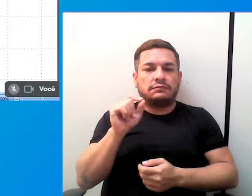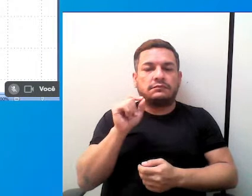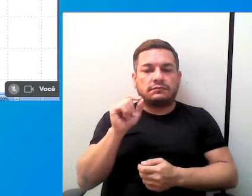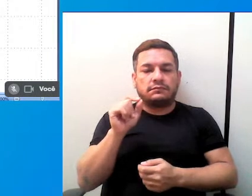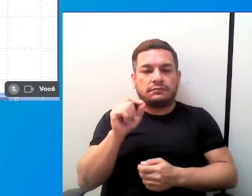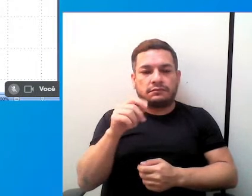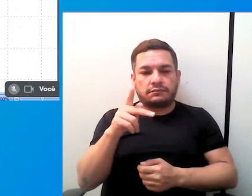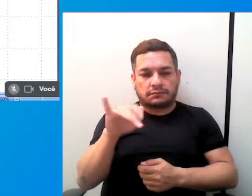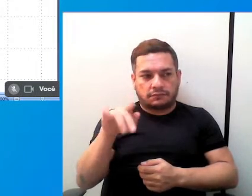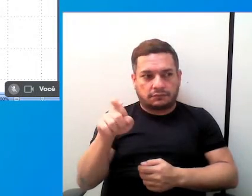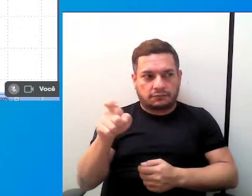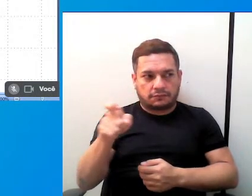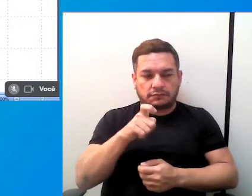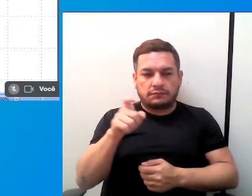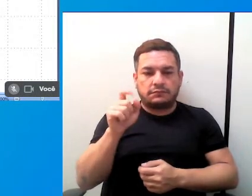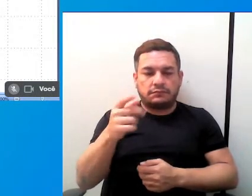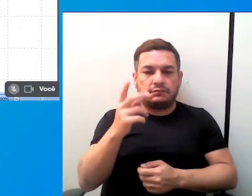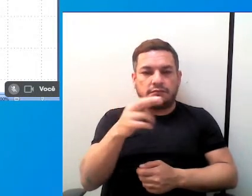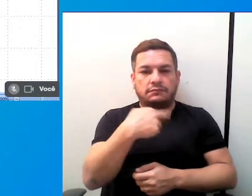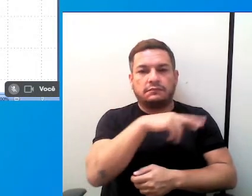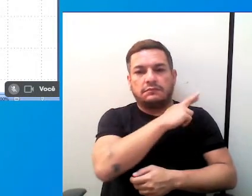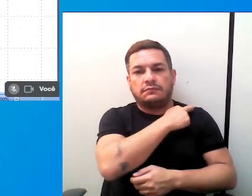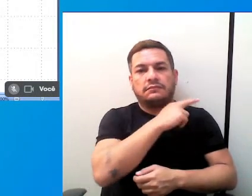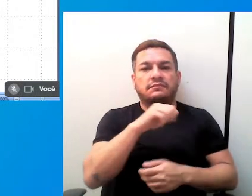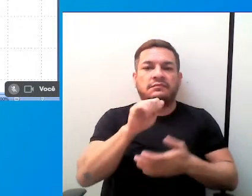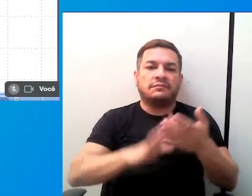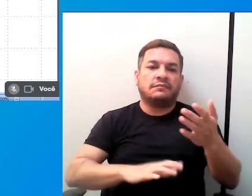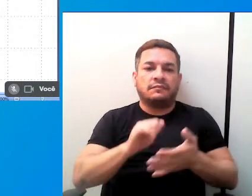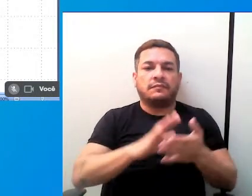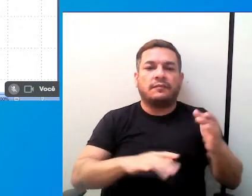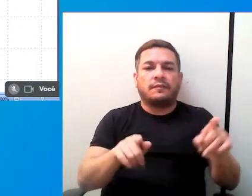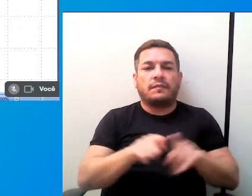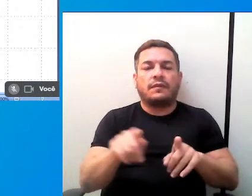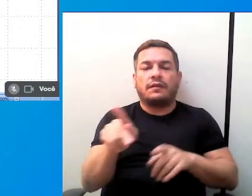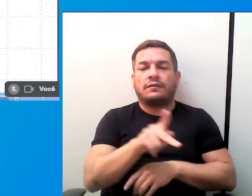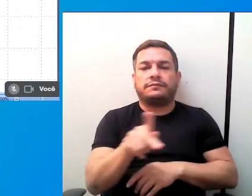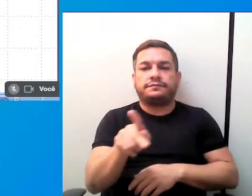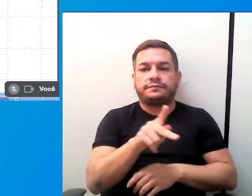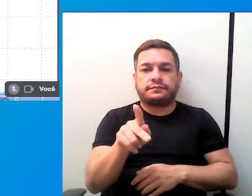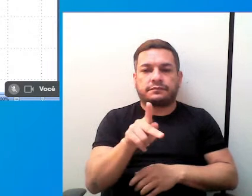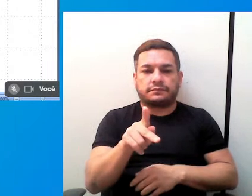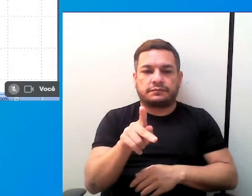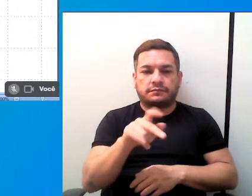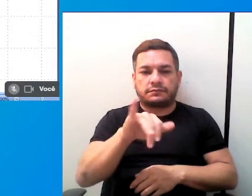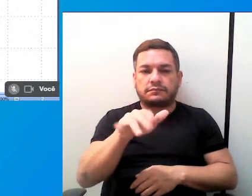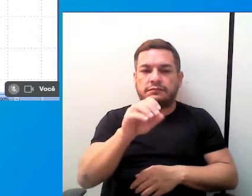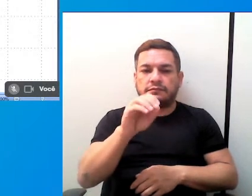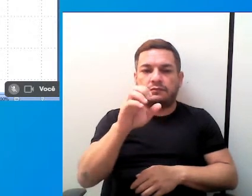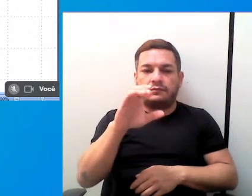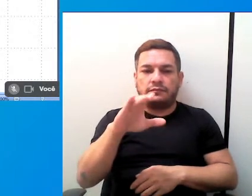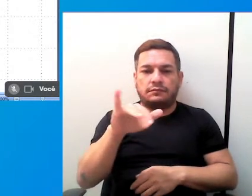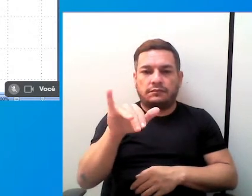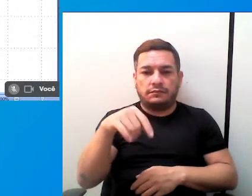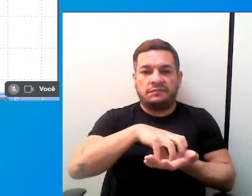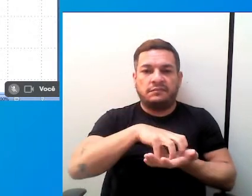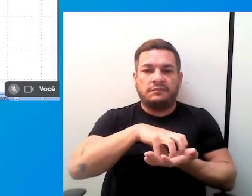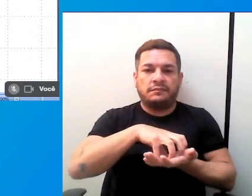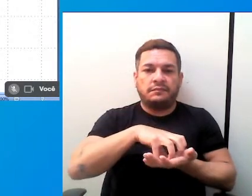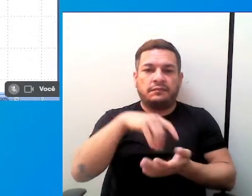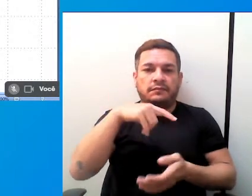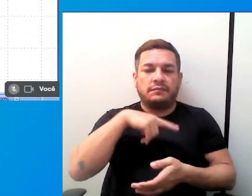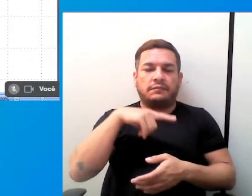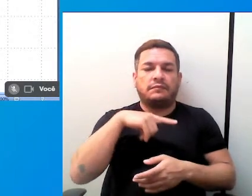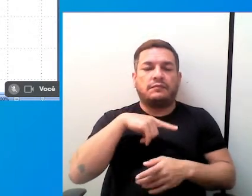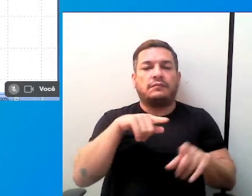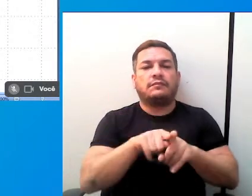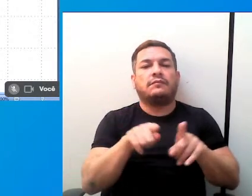que é responsável por essa atividade. Atualmente é a professora Jossi, aqui no campus. E no